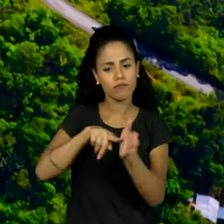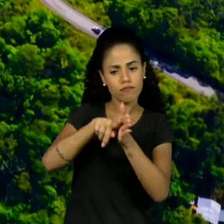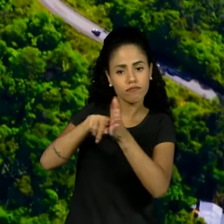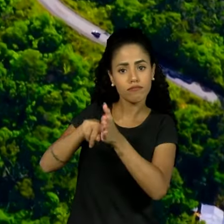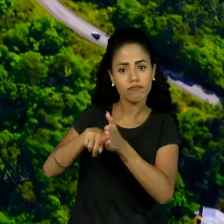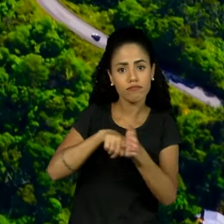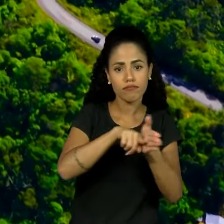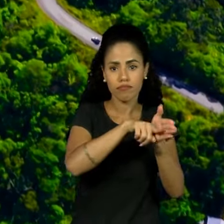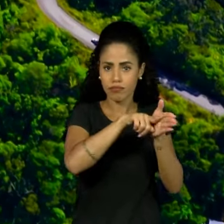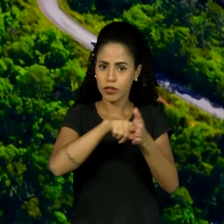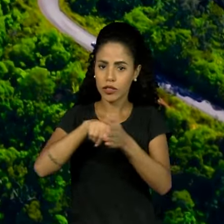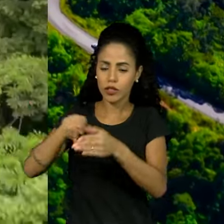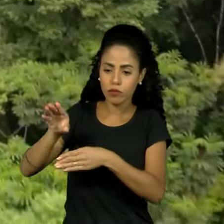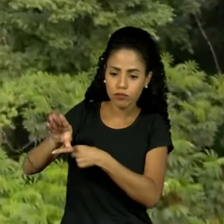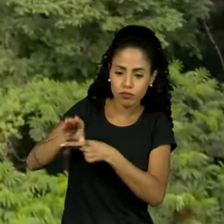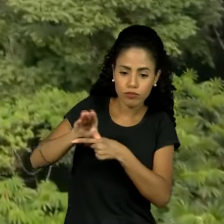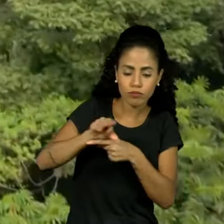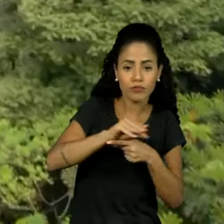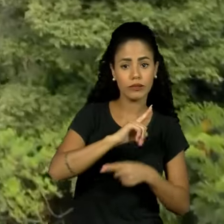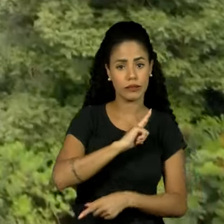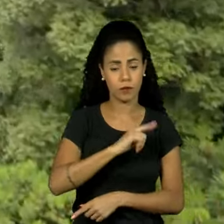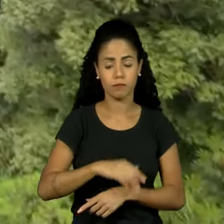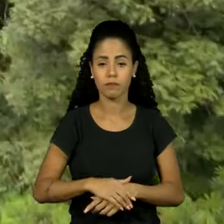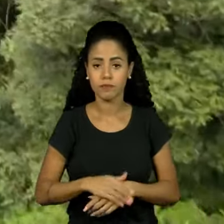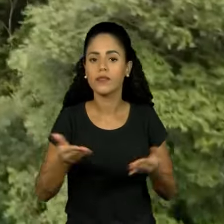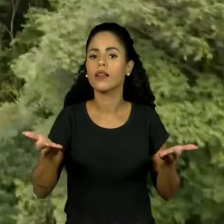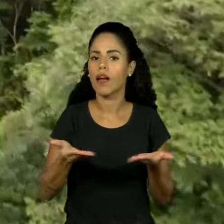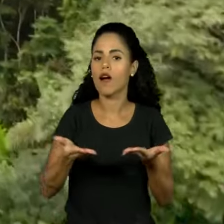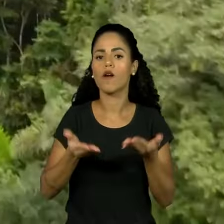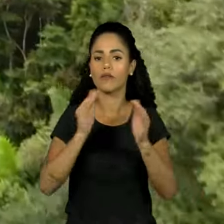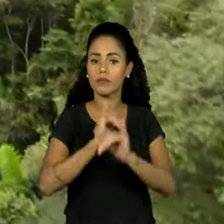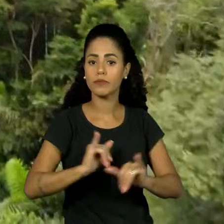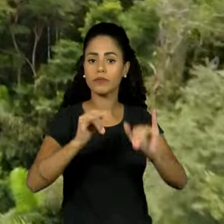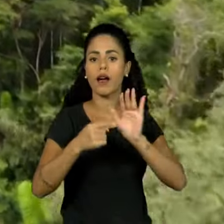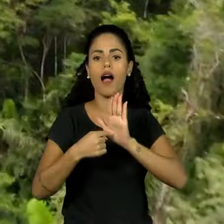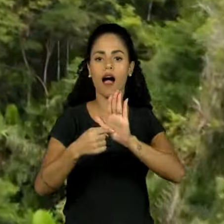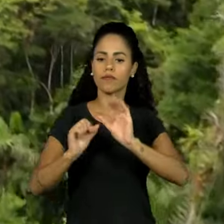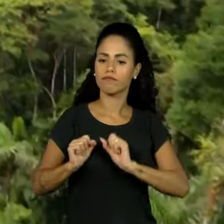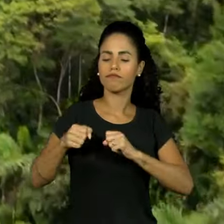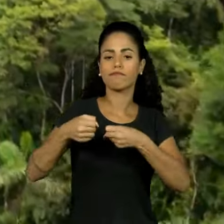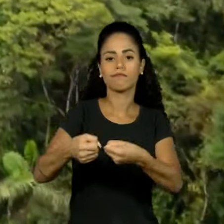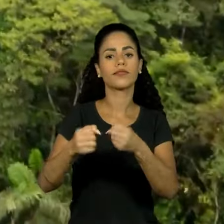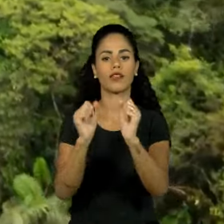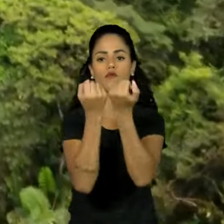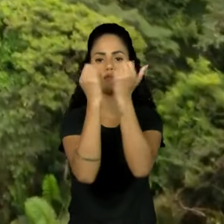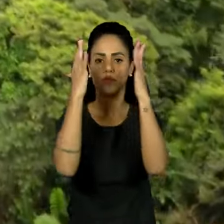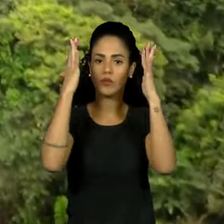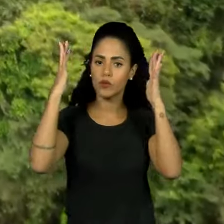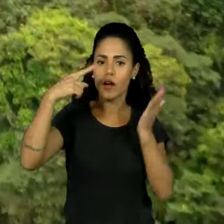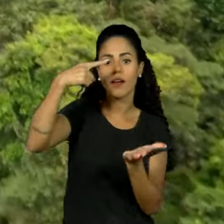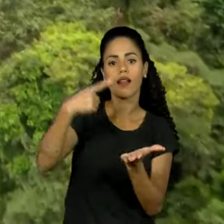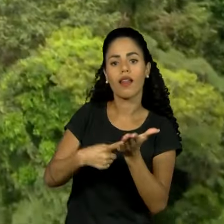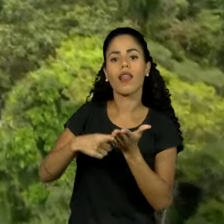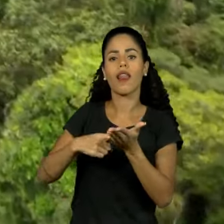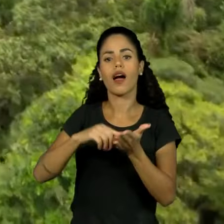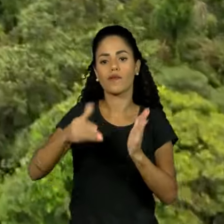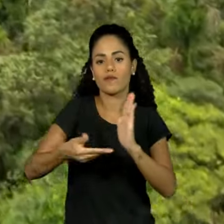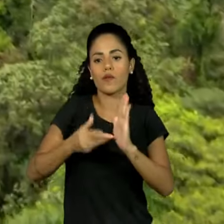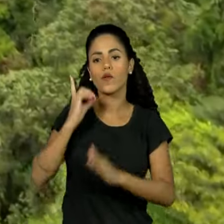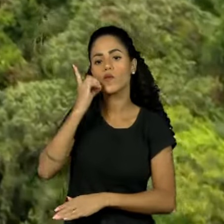Pesquisas Espaciais. Frente Parlamentar Ambientalista realiza ato na Câmara dos Deputados